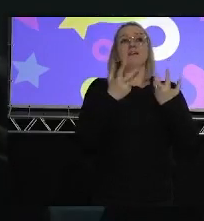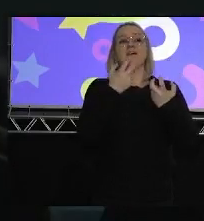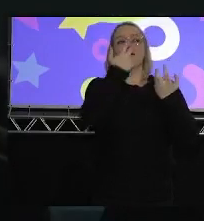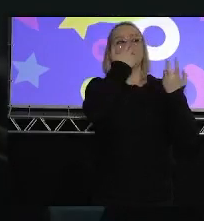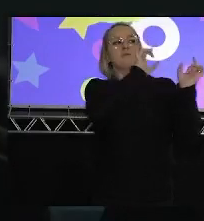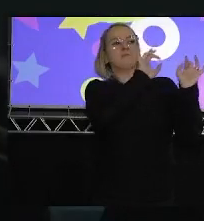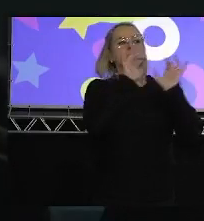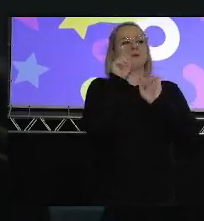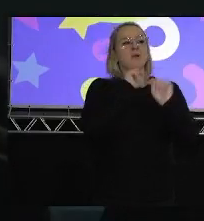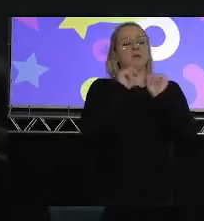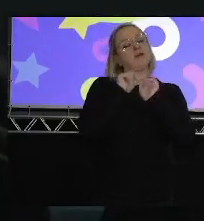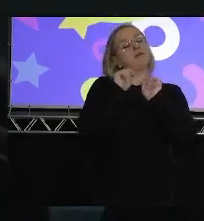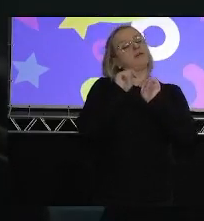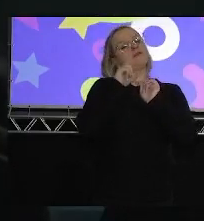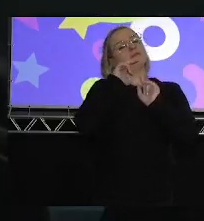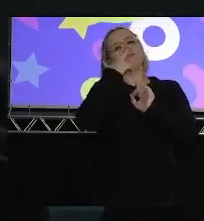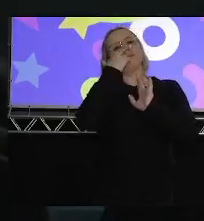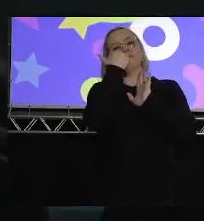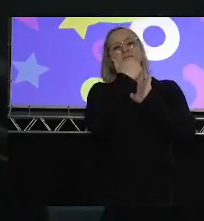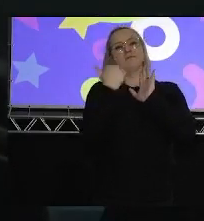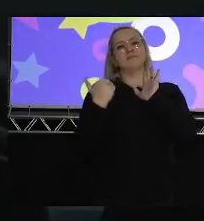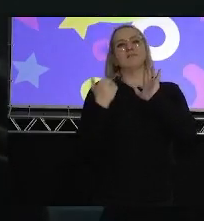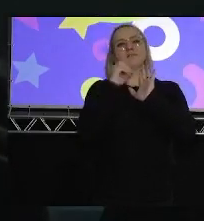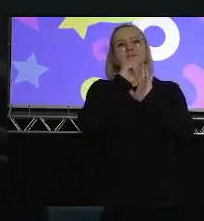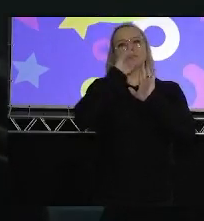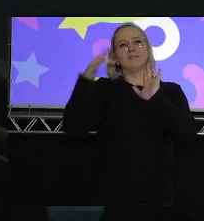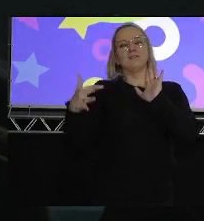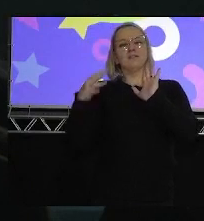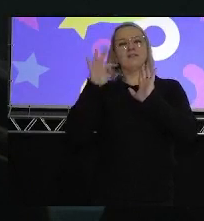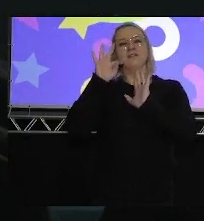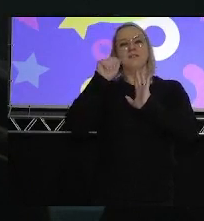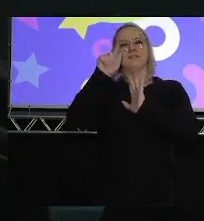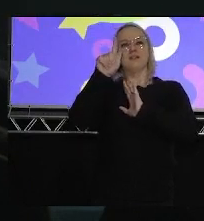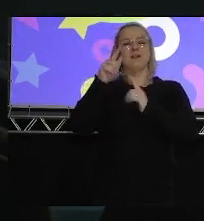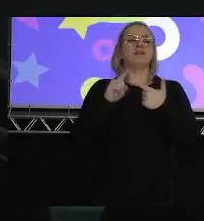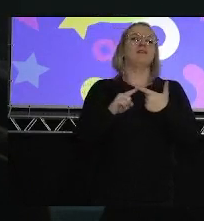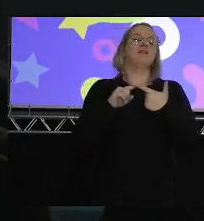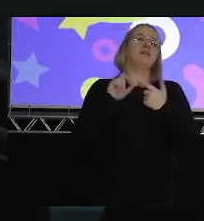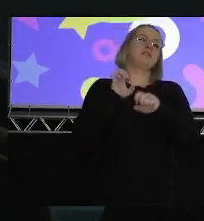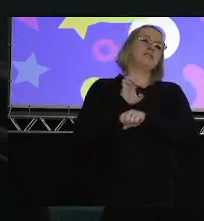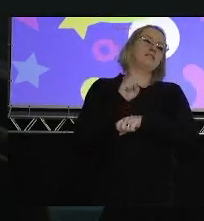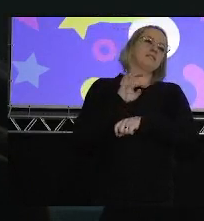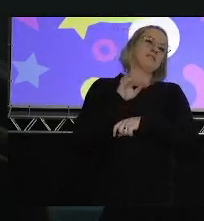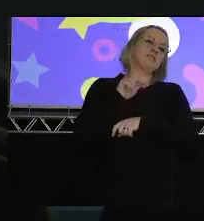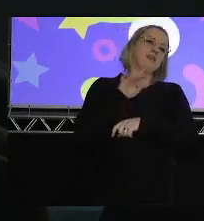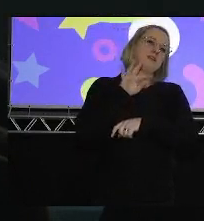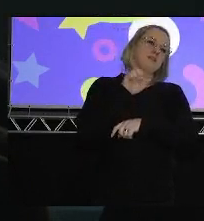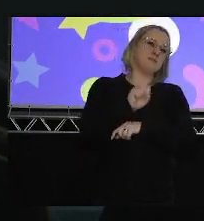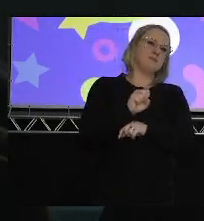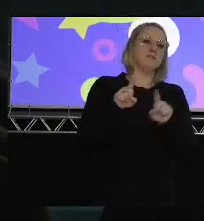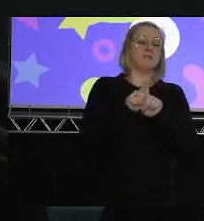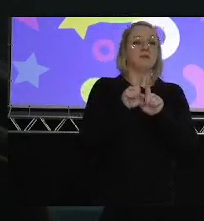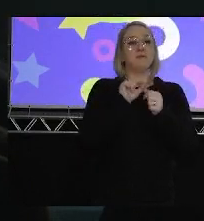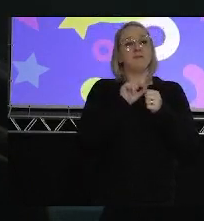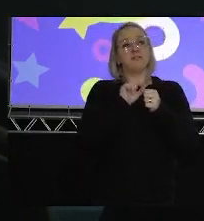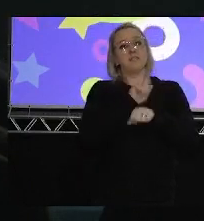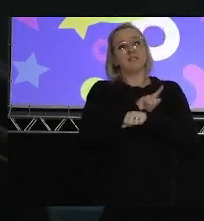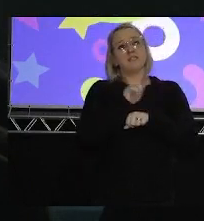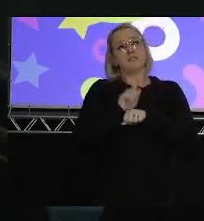específicos, a gente começou a trabalhar com uma série de tags, né, status, substatus, para poder fazer a